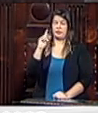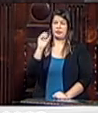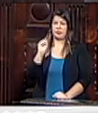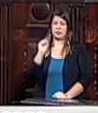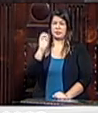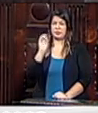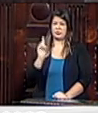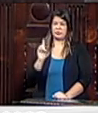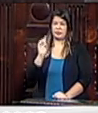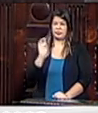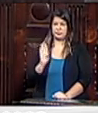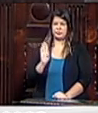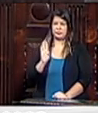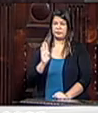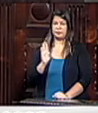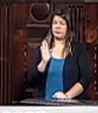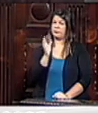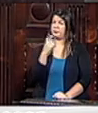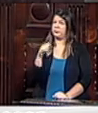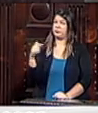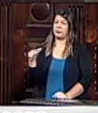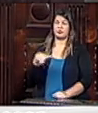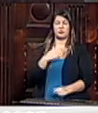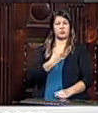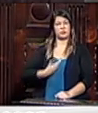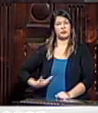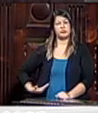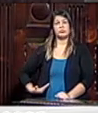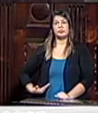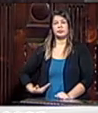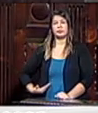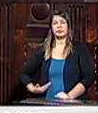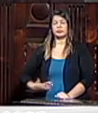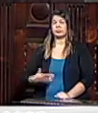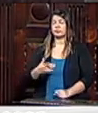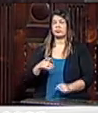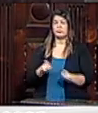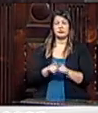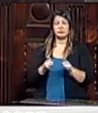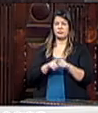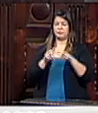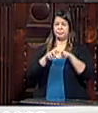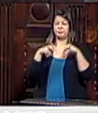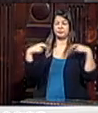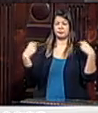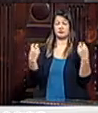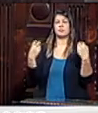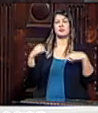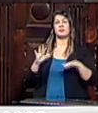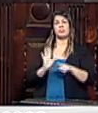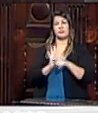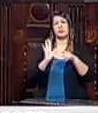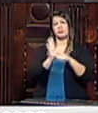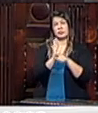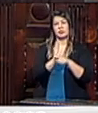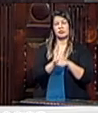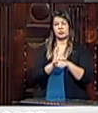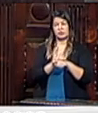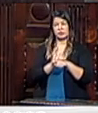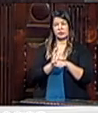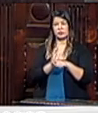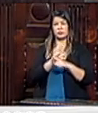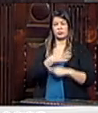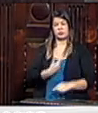PSDB não fosse para o governo e nem a bancada apoiasse